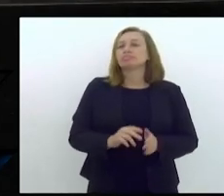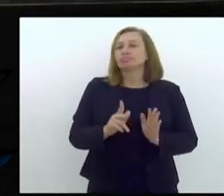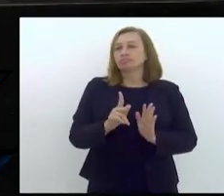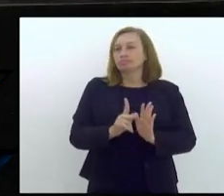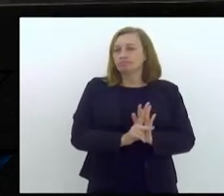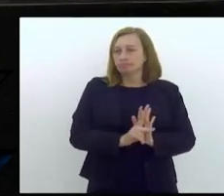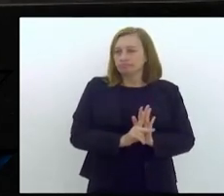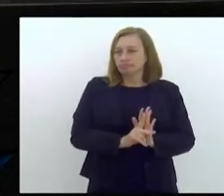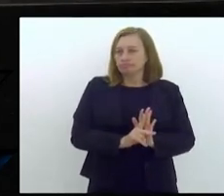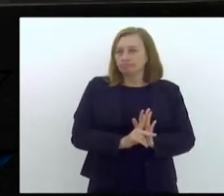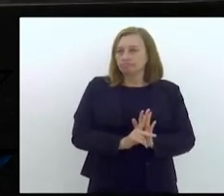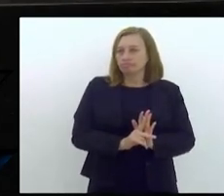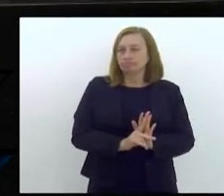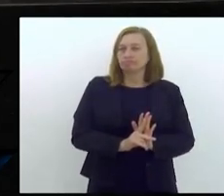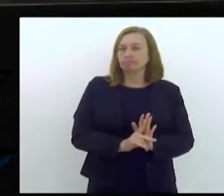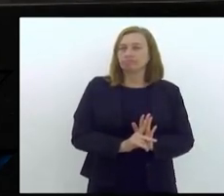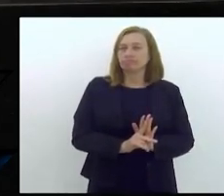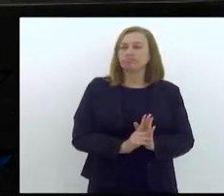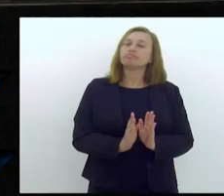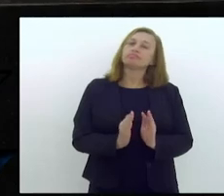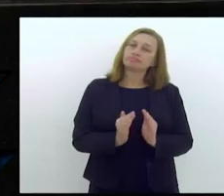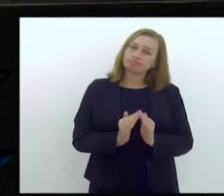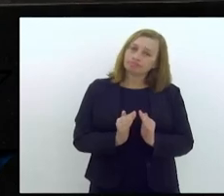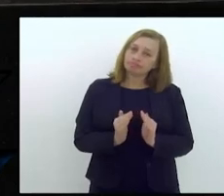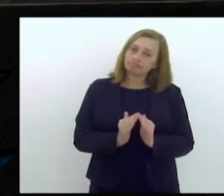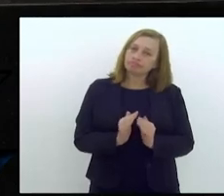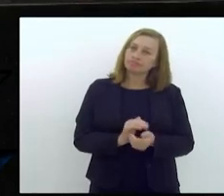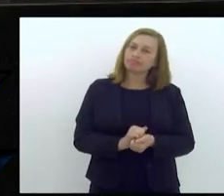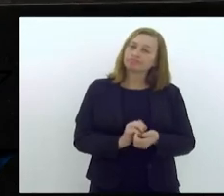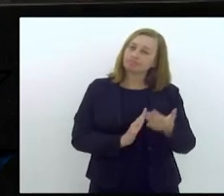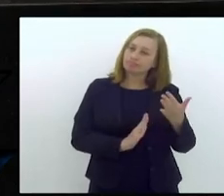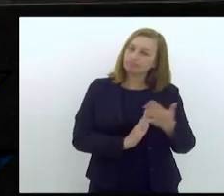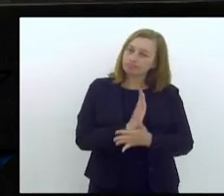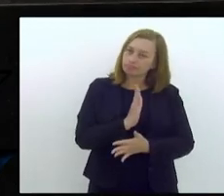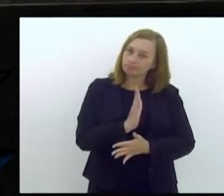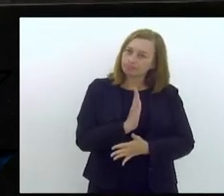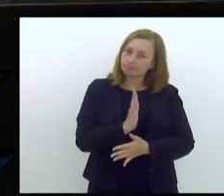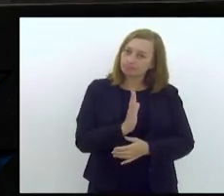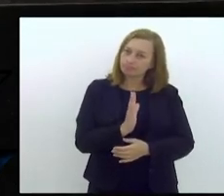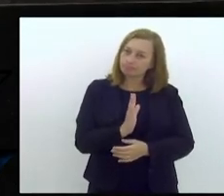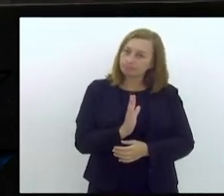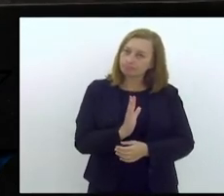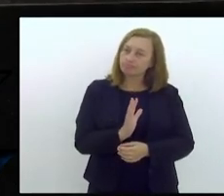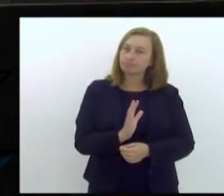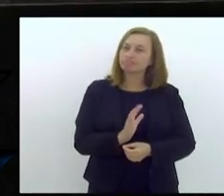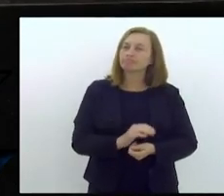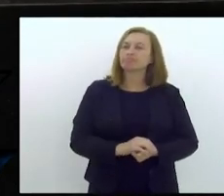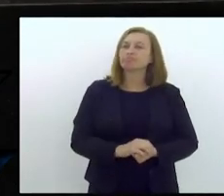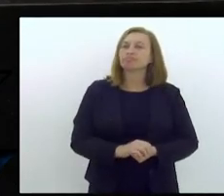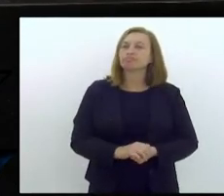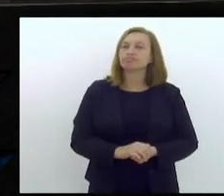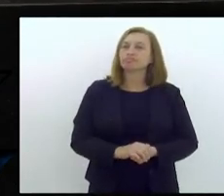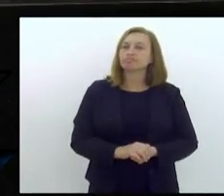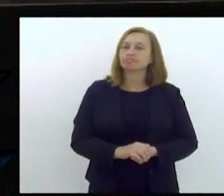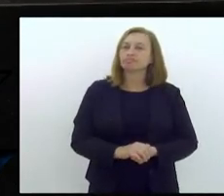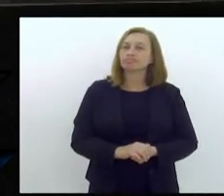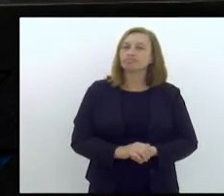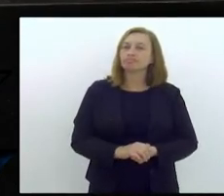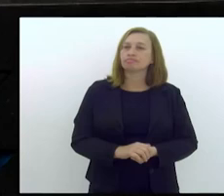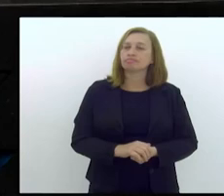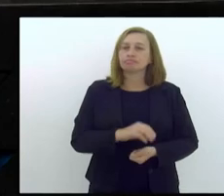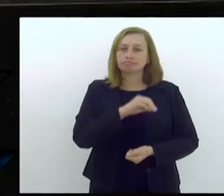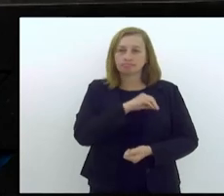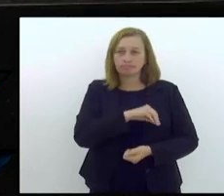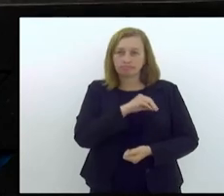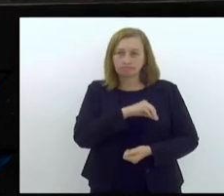que tem aqui um projeto nessa casa aprovado que garante a dedicação exclusiva é como parte do